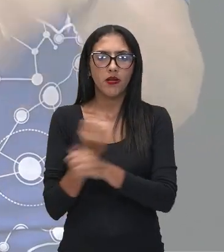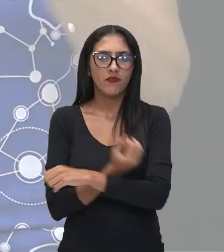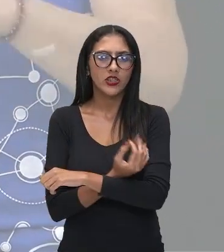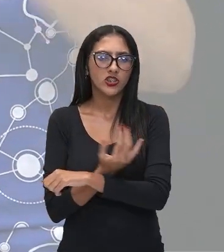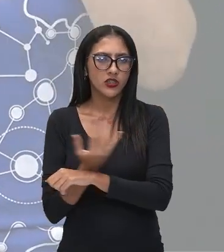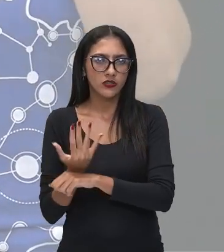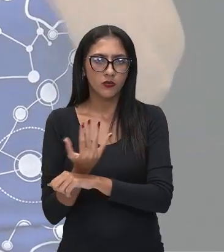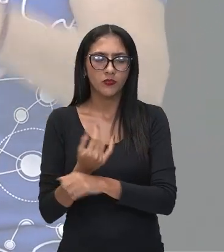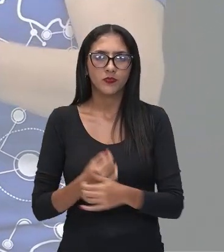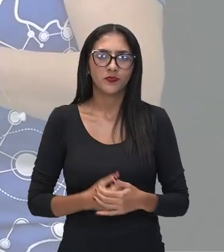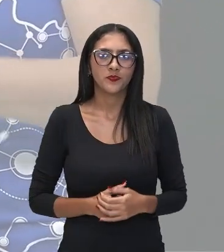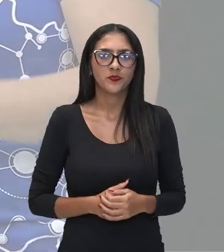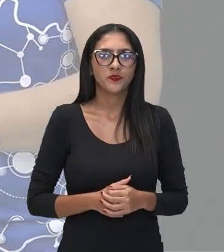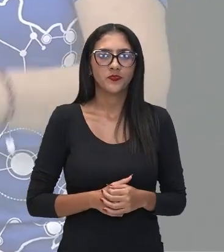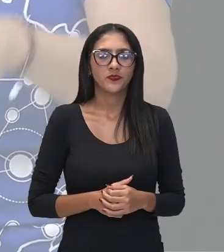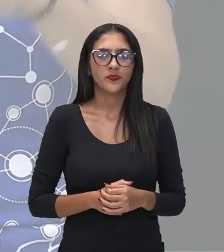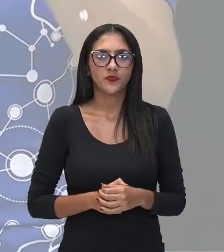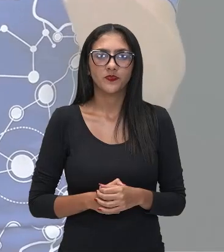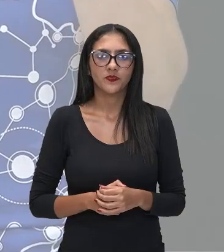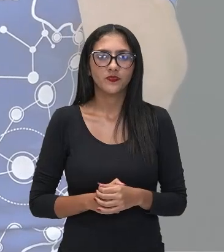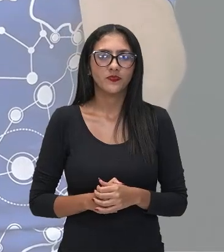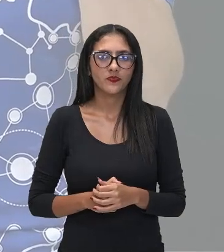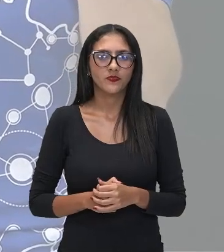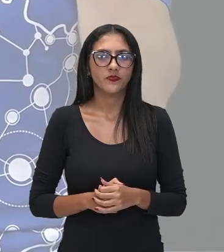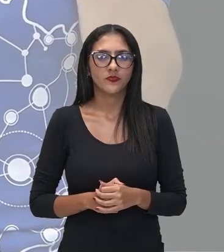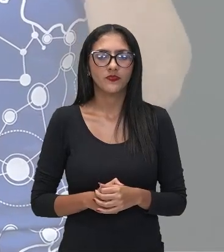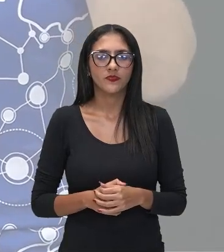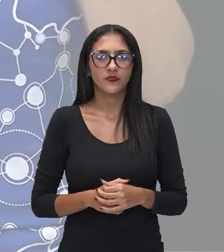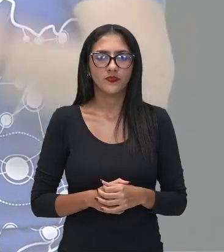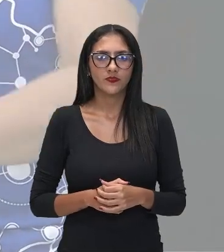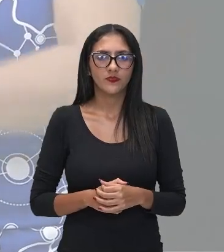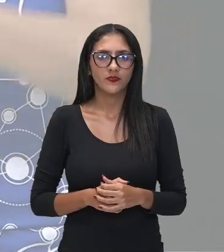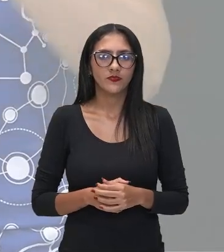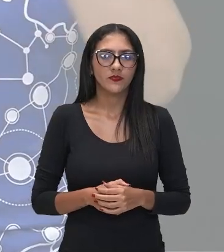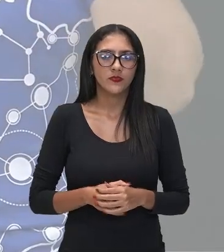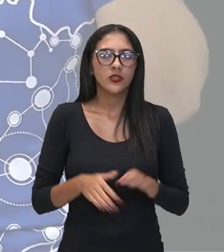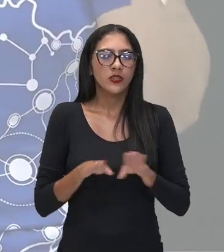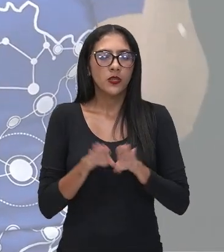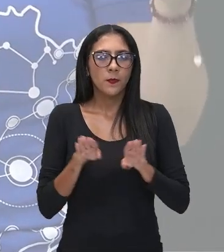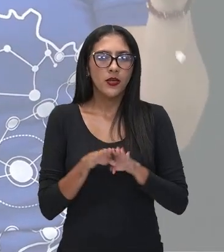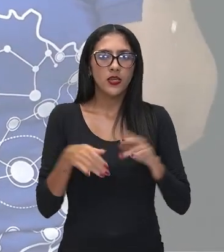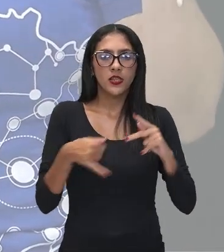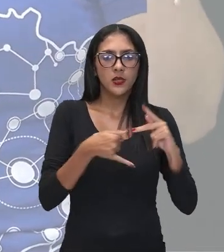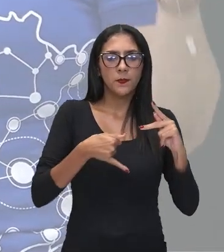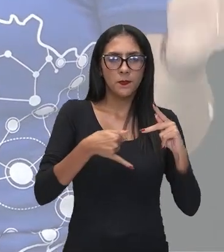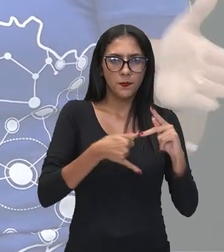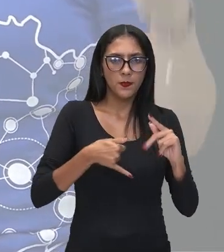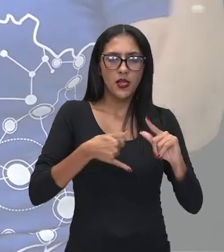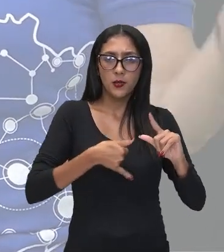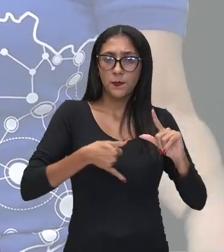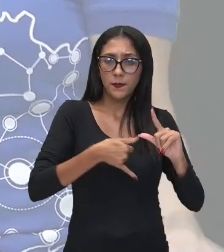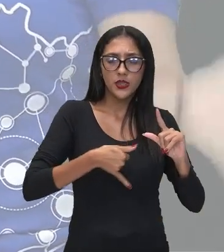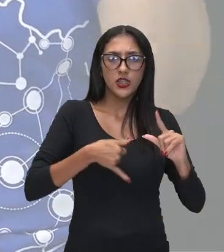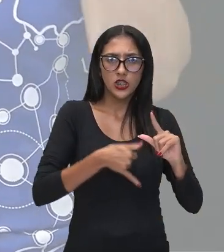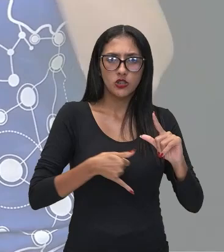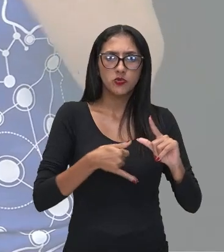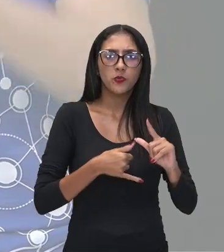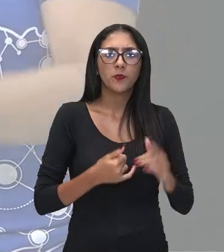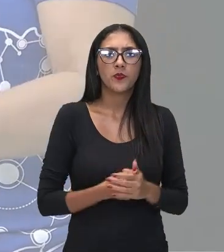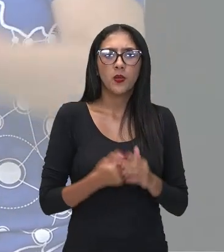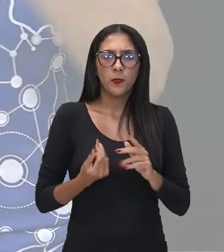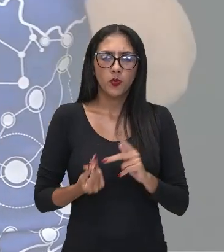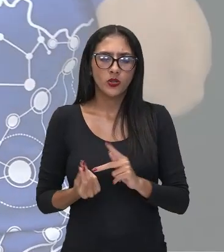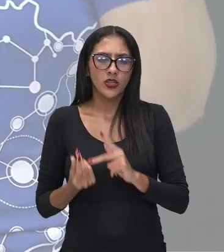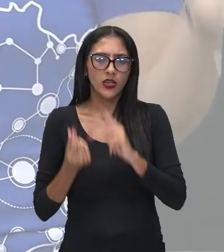né? Assim como encontramos os lipídios nos alimentos de